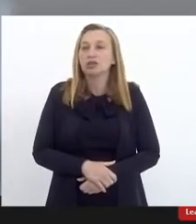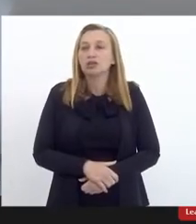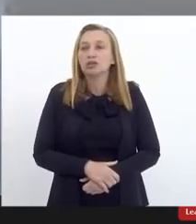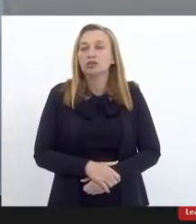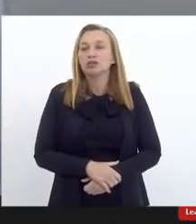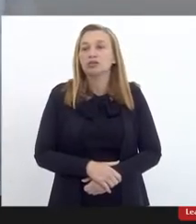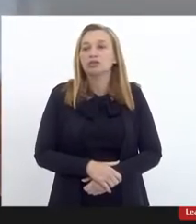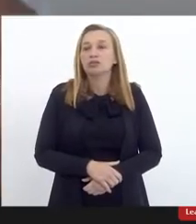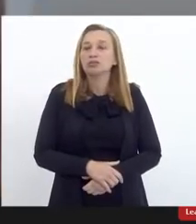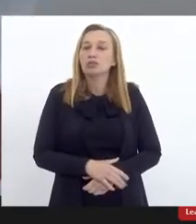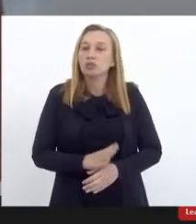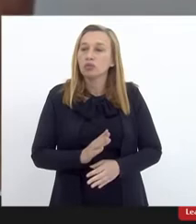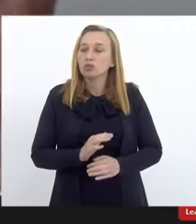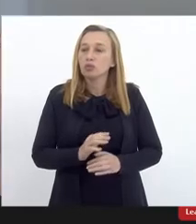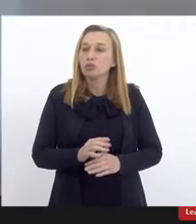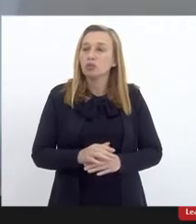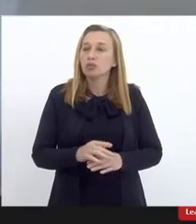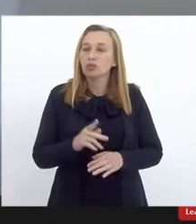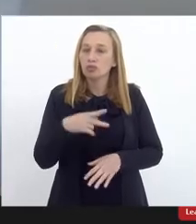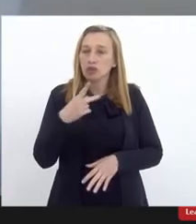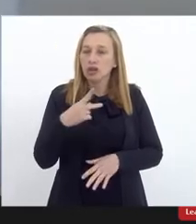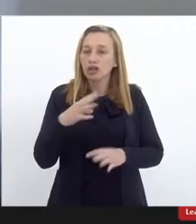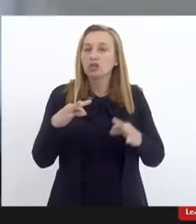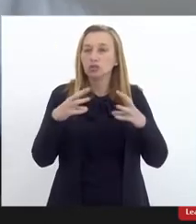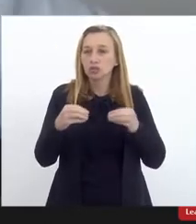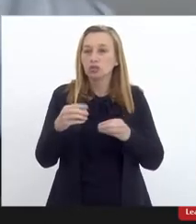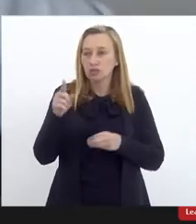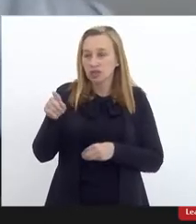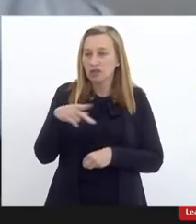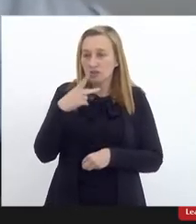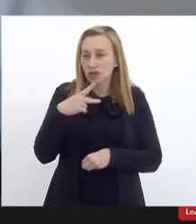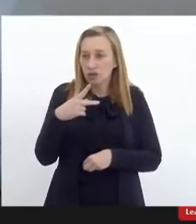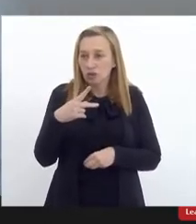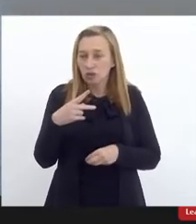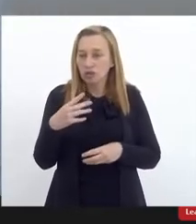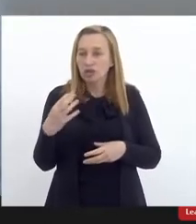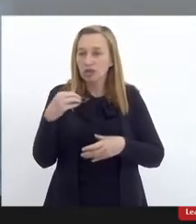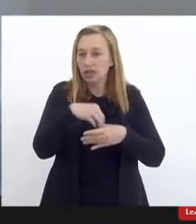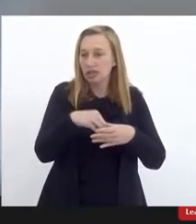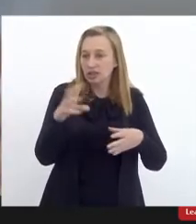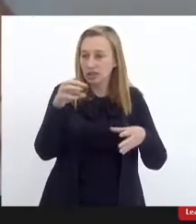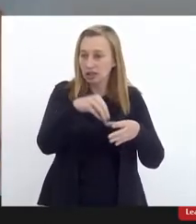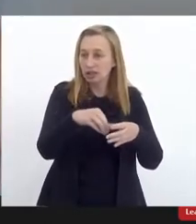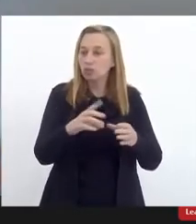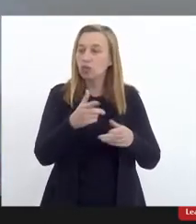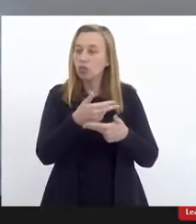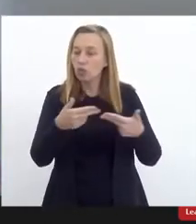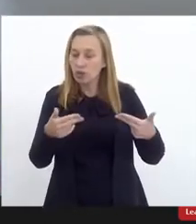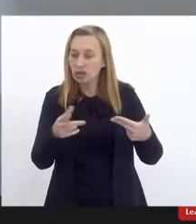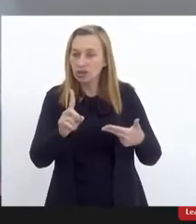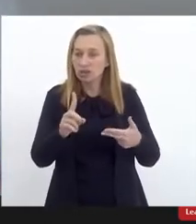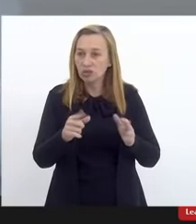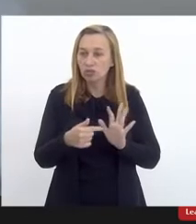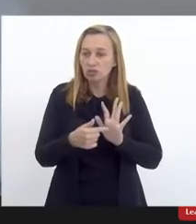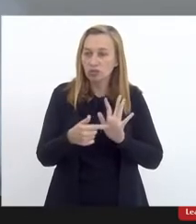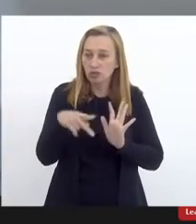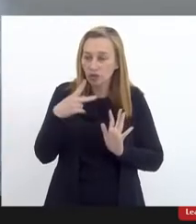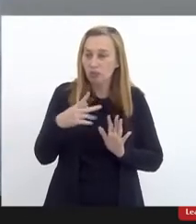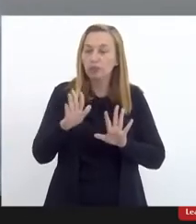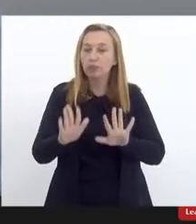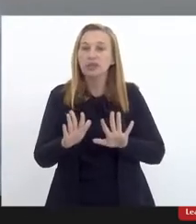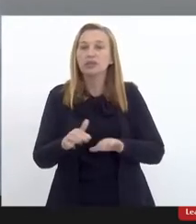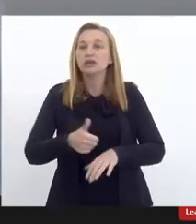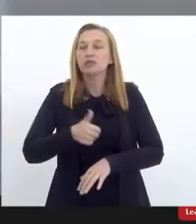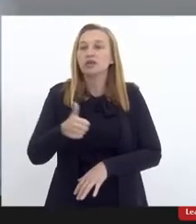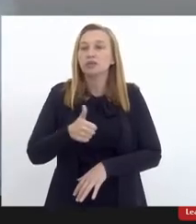uma sequência de trás para frente do que você falou e acrescentando elementos que talvez não tenham aparecido com tanta ênfase. Mas,